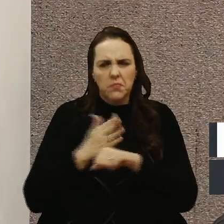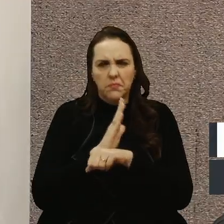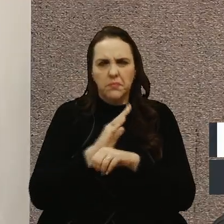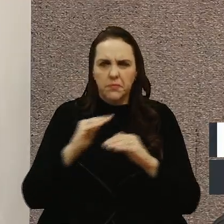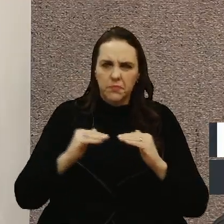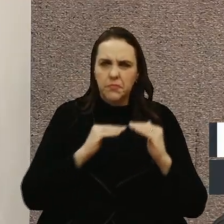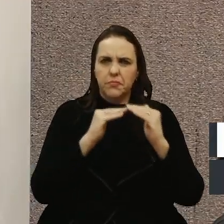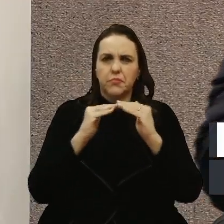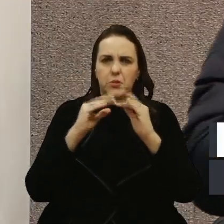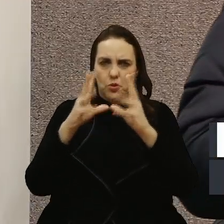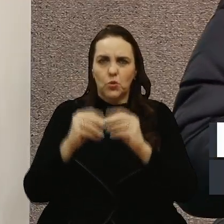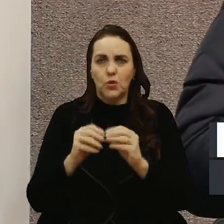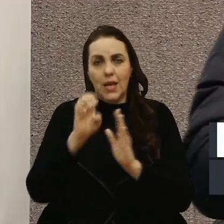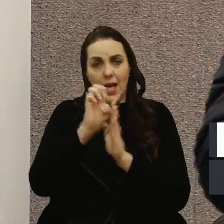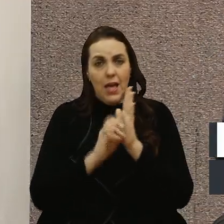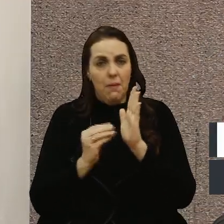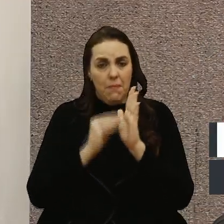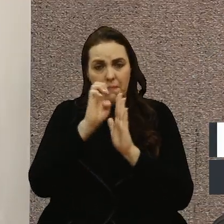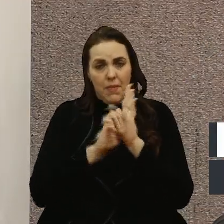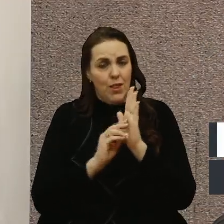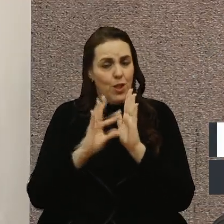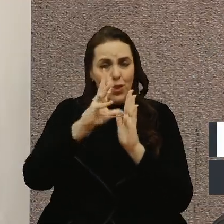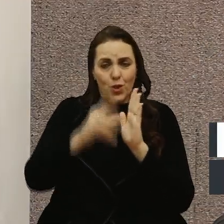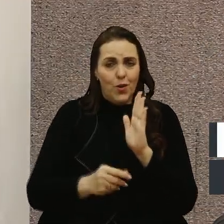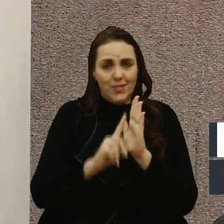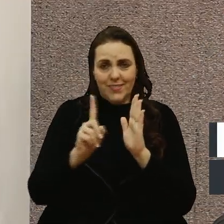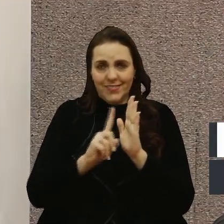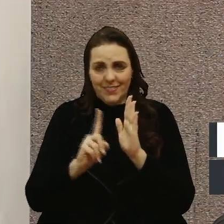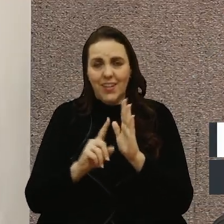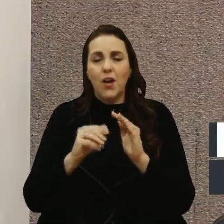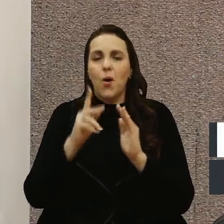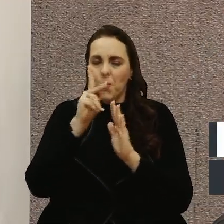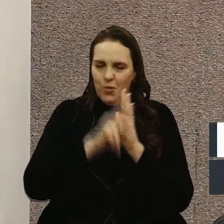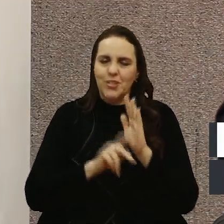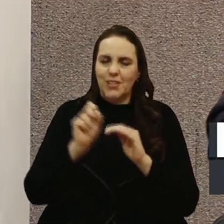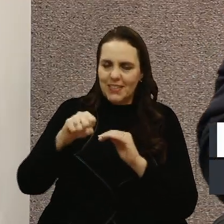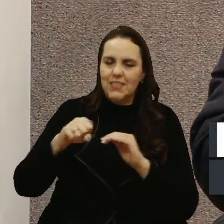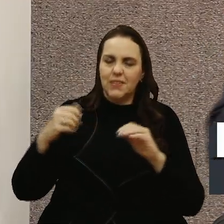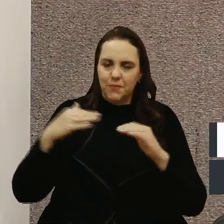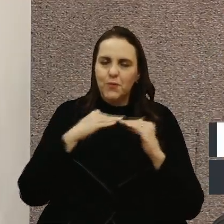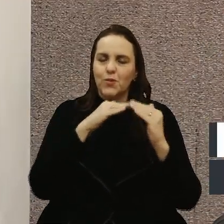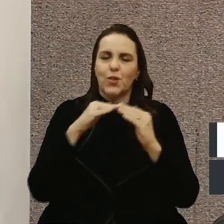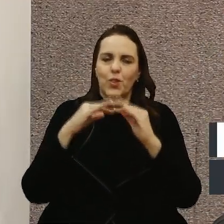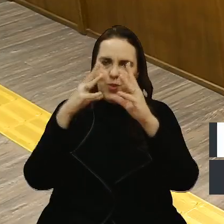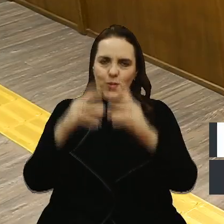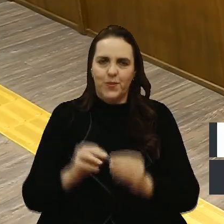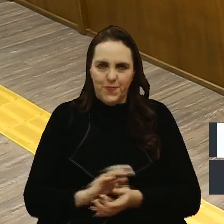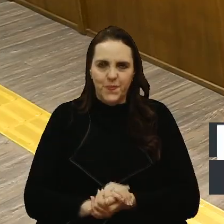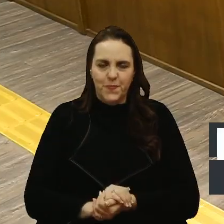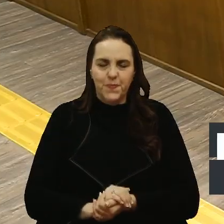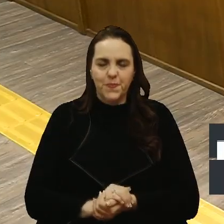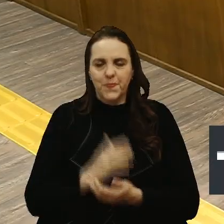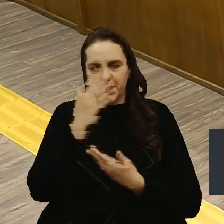oportunidade, né? Já que as emendas nem todas foram, mas o projeto vai ser por unanimidade. Obrigado e parabéns mais uma vez. Próximo inscrito, vereador João Ex.